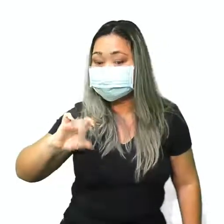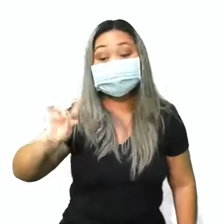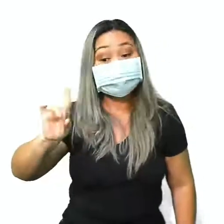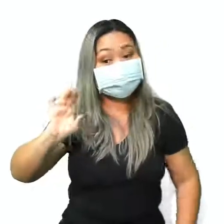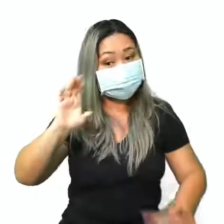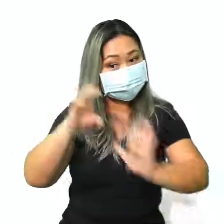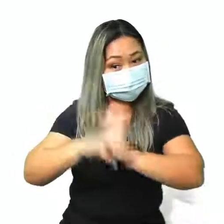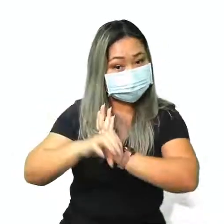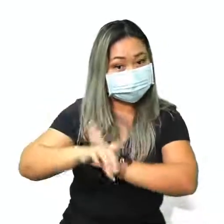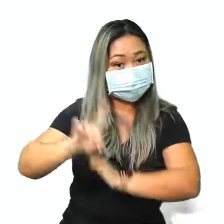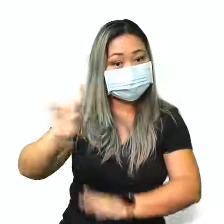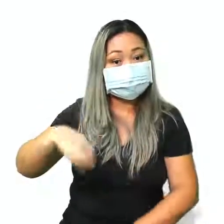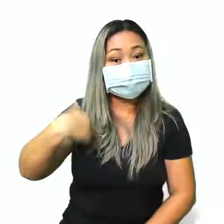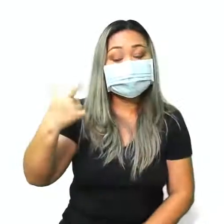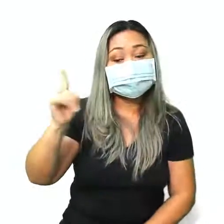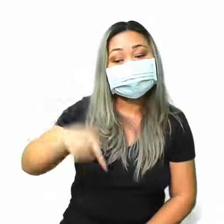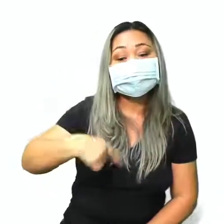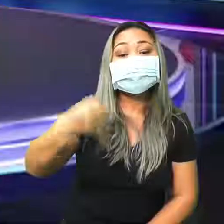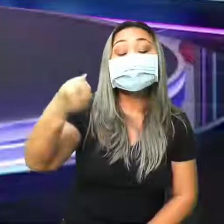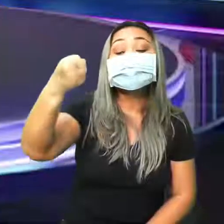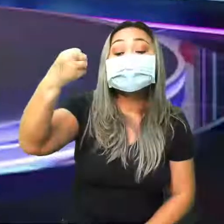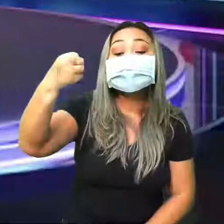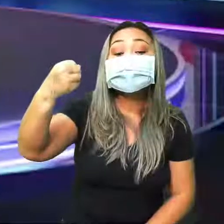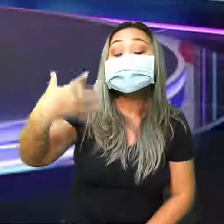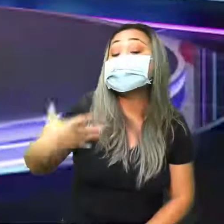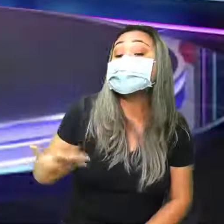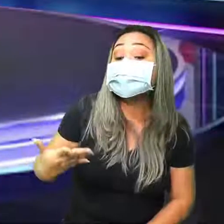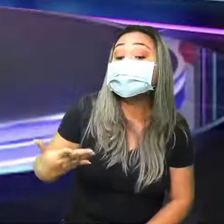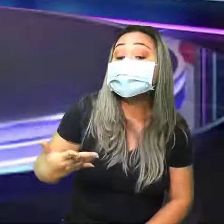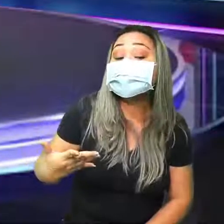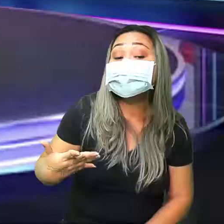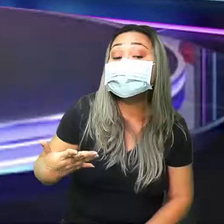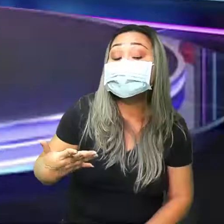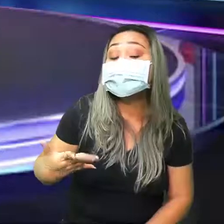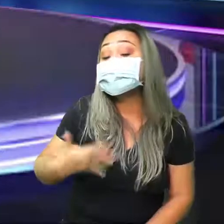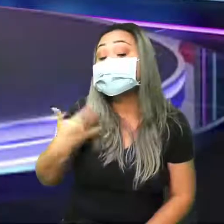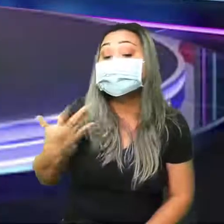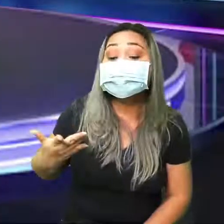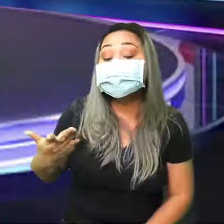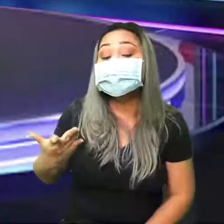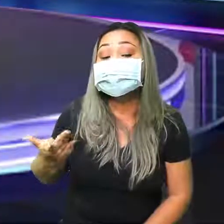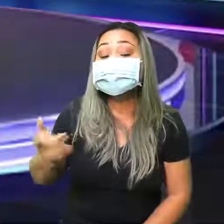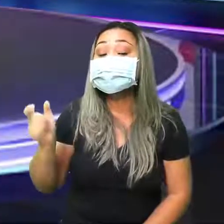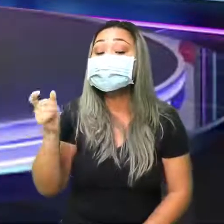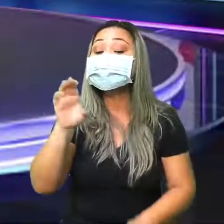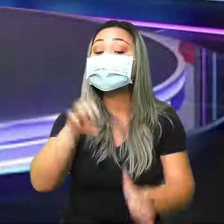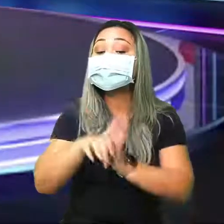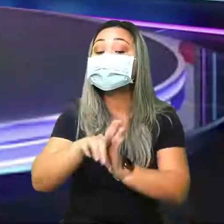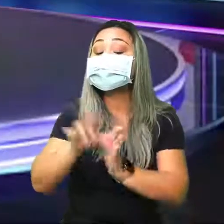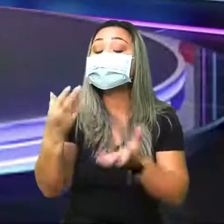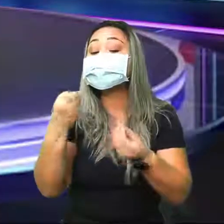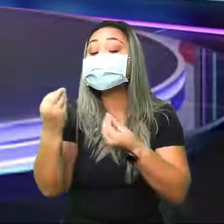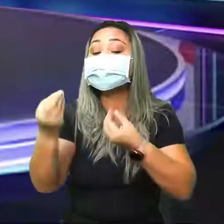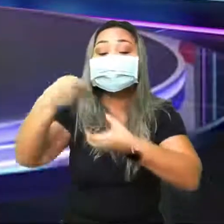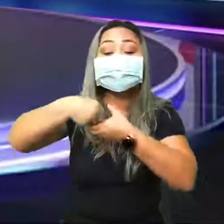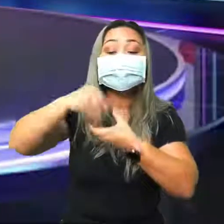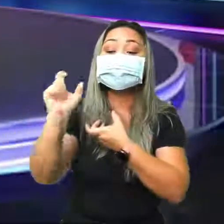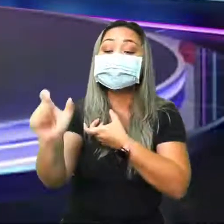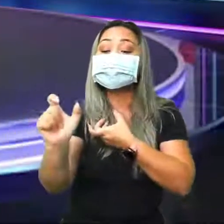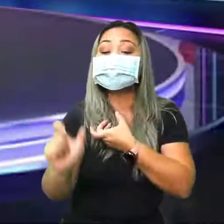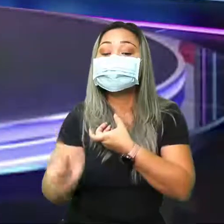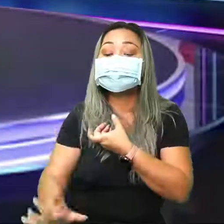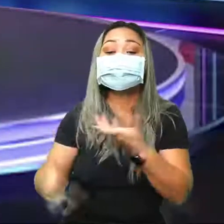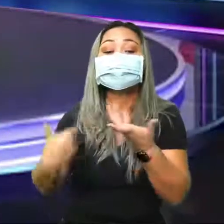é um conceito. Conceito esse descrito por quem, né? Qual é a definição desse conceito? Em que ele se